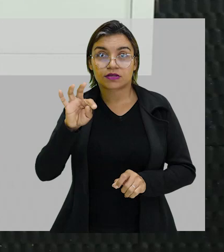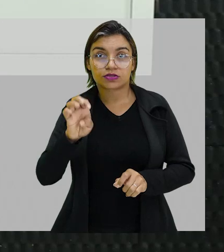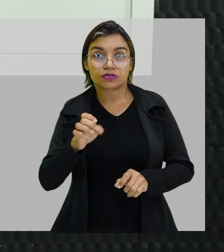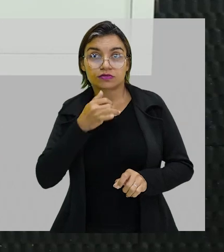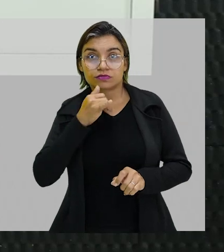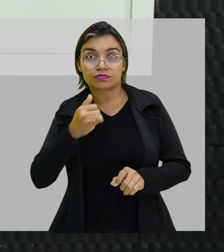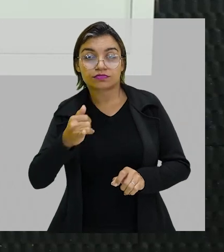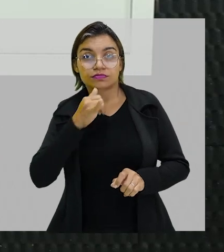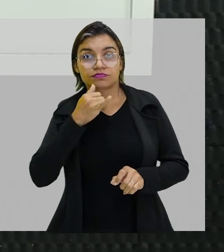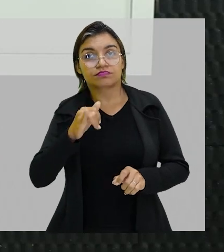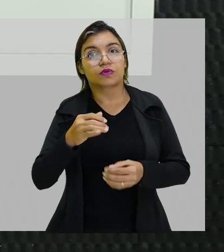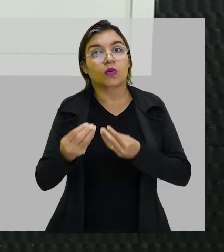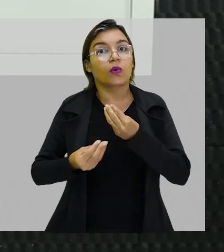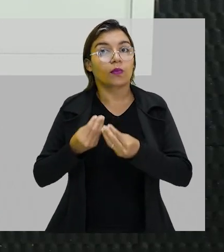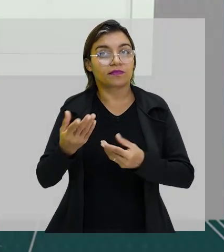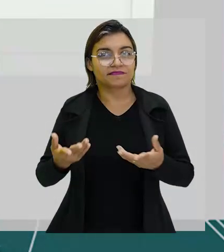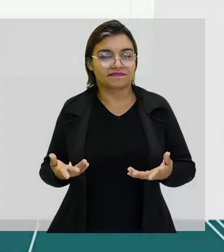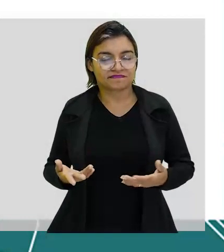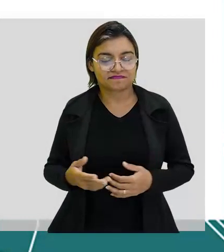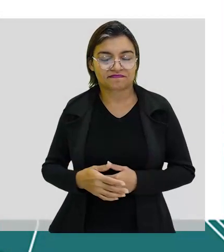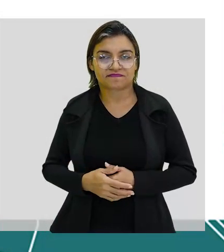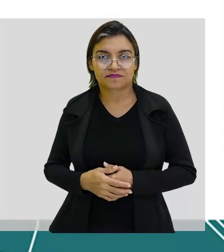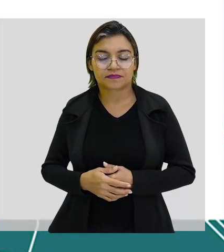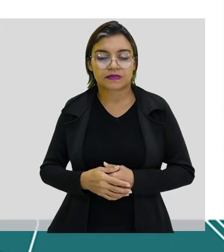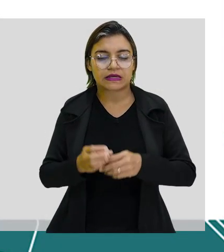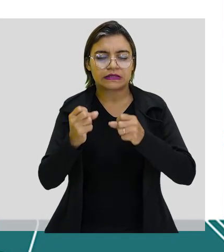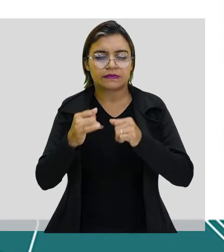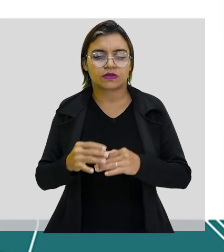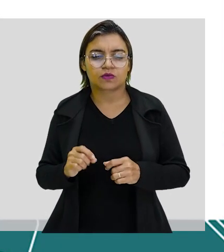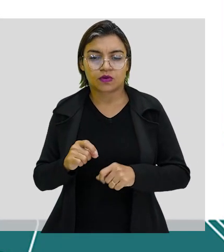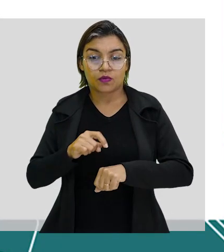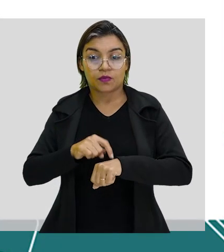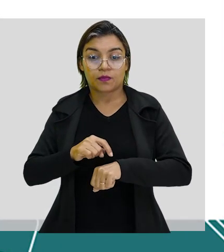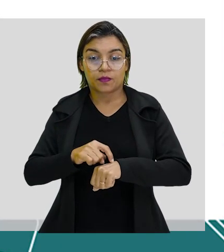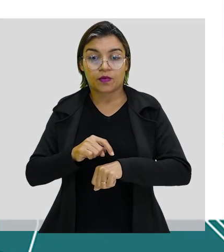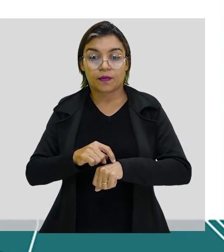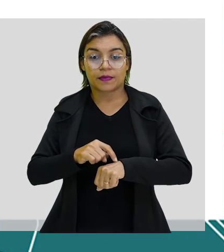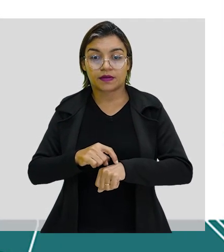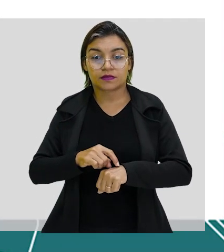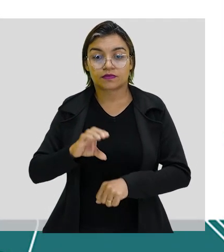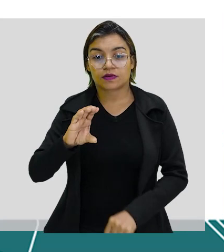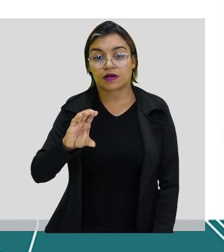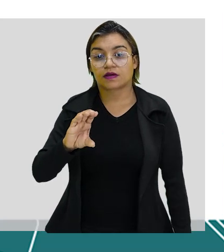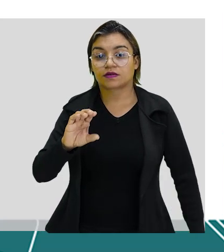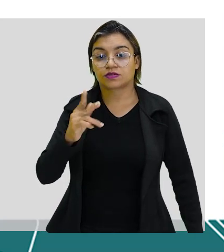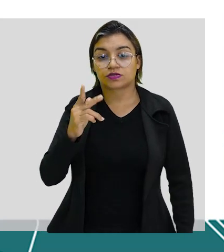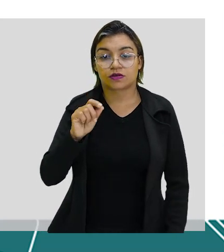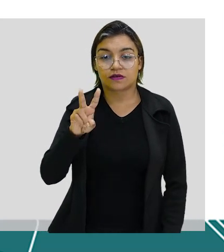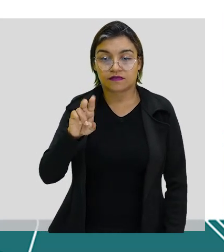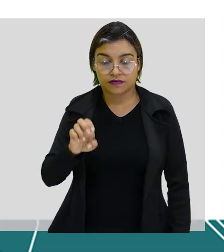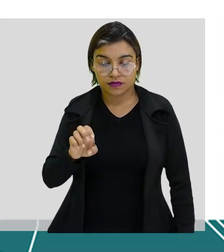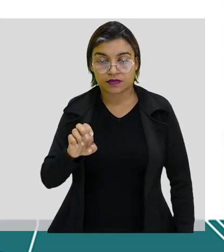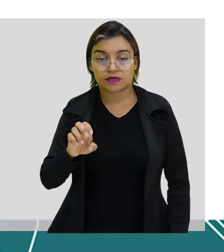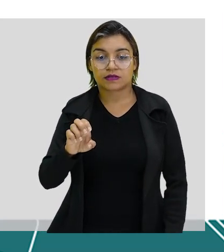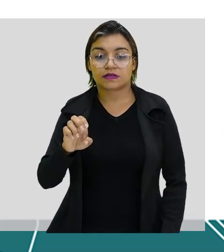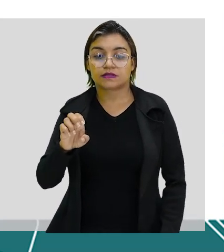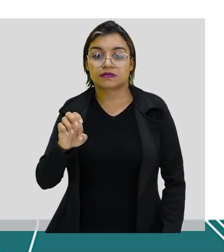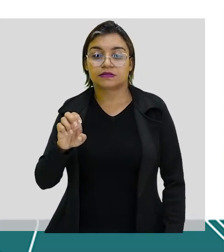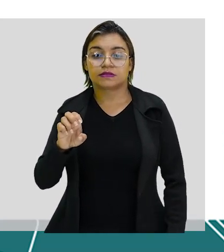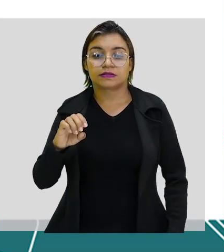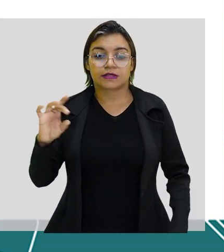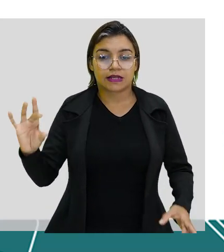qual sentido que vai ser ligado na espira, né? Então ele diz o seguinte, ó, no momento que a chave for ligada, né, ligada em